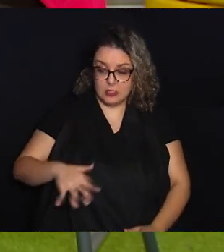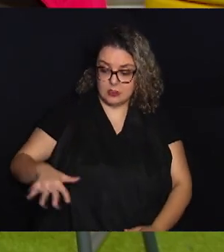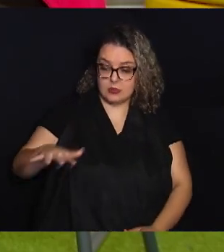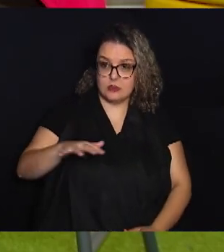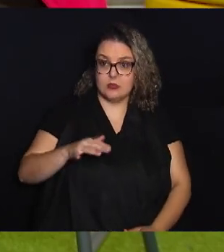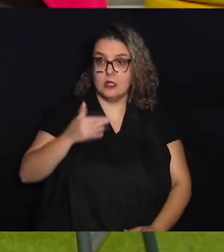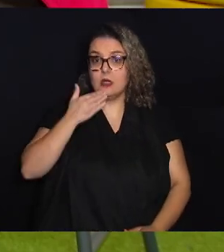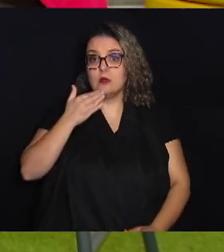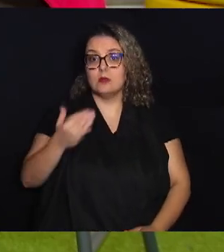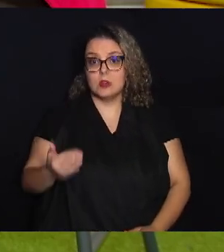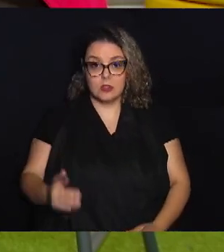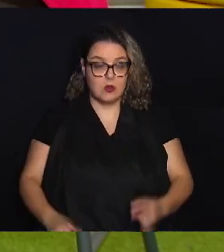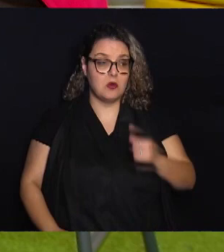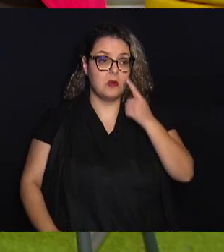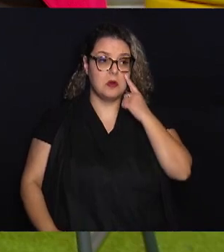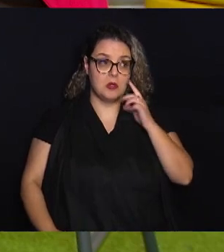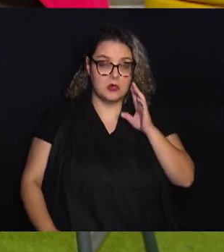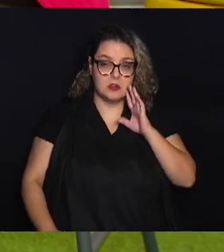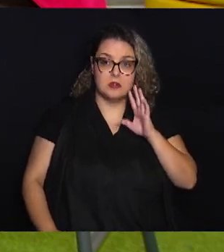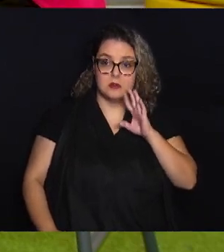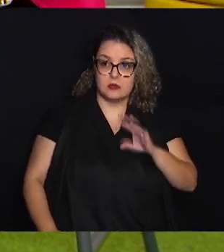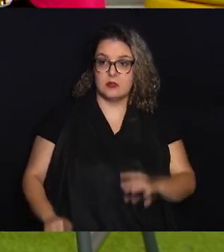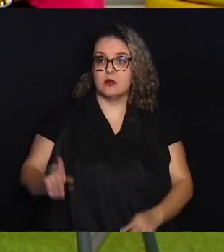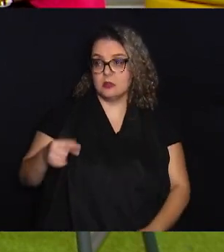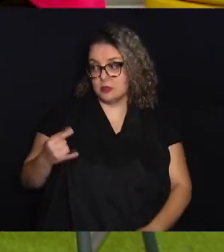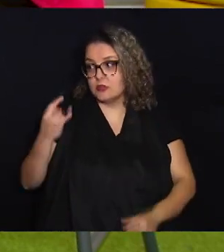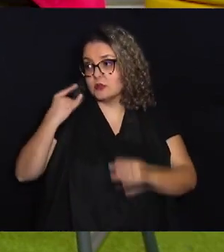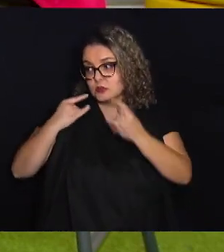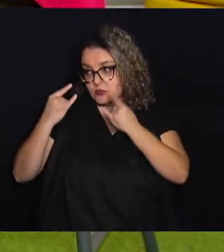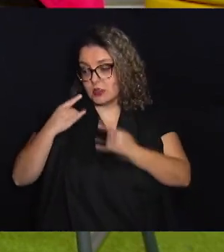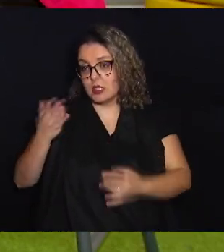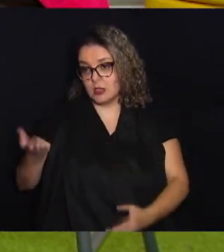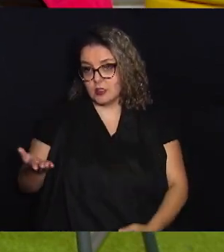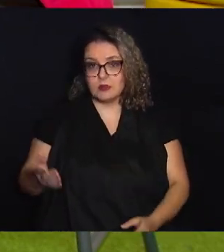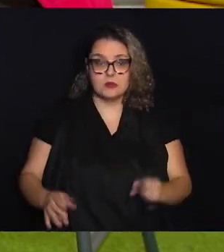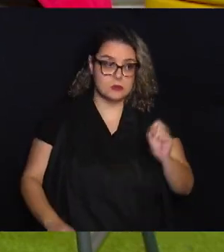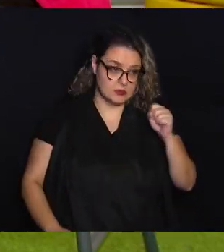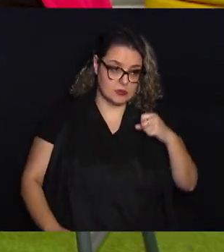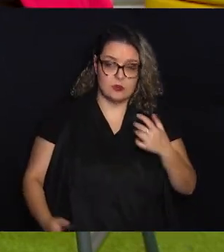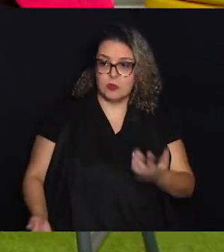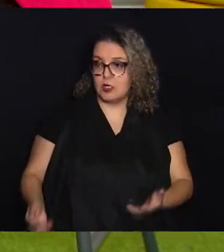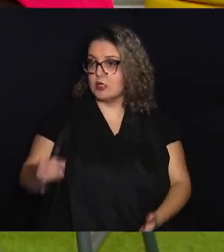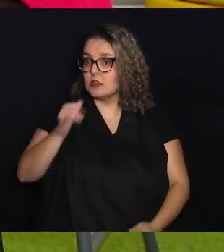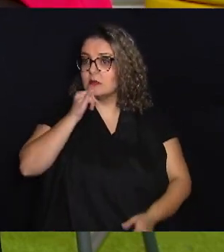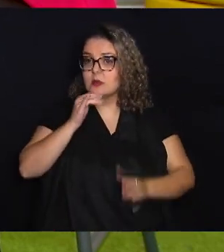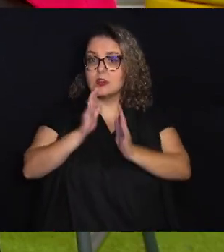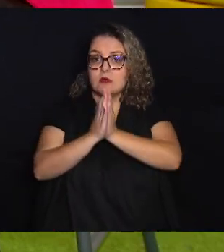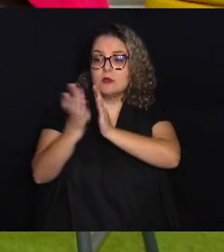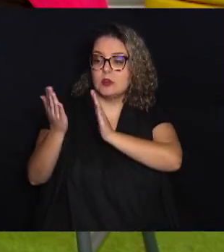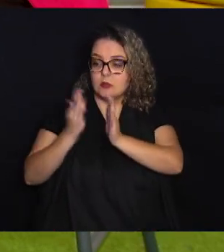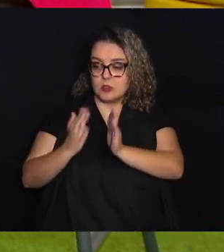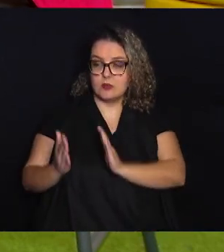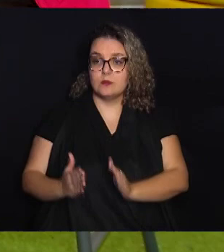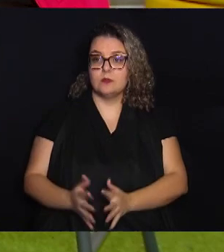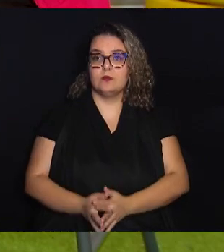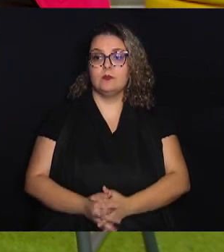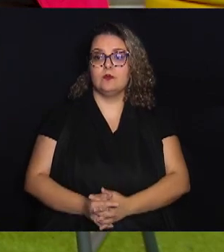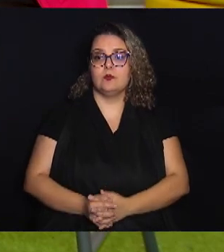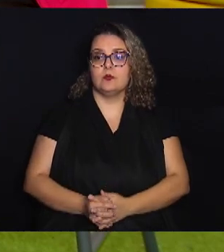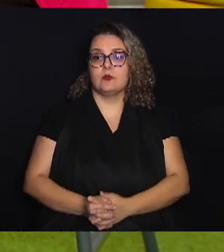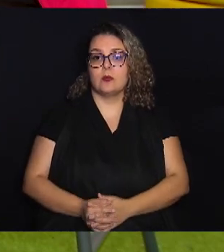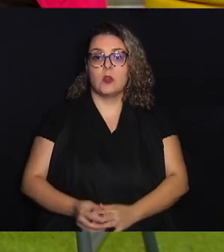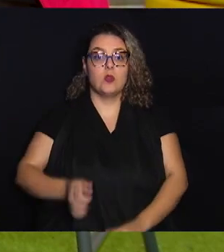aquele espaço é solicitado. Olha só que legal, pessoal. E isso é bem interessante. Então, sim, por exemplo, a biblioteca, né?